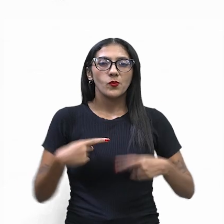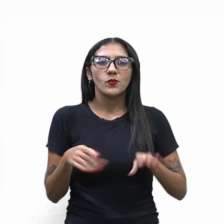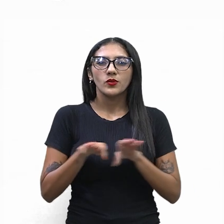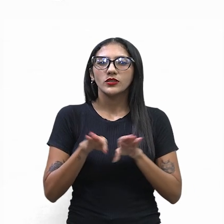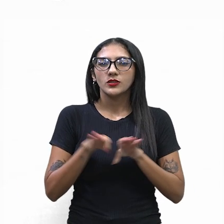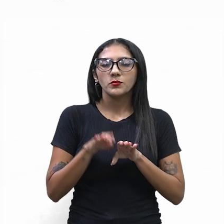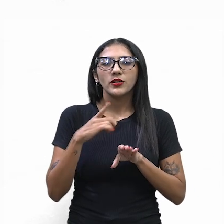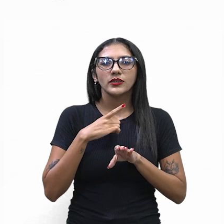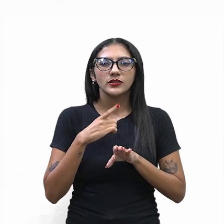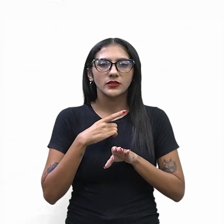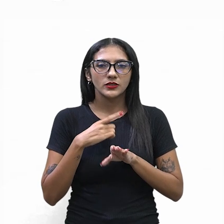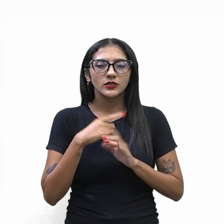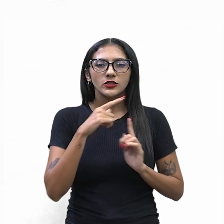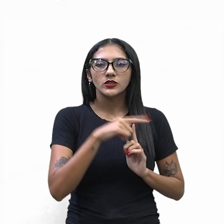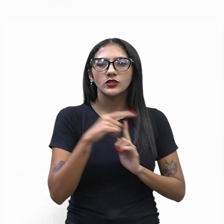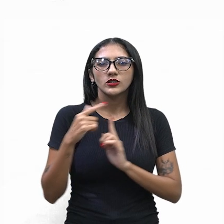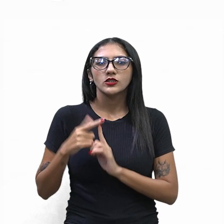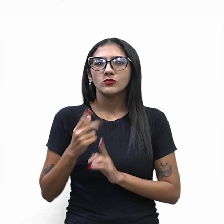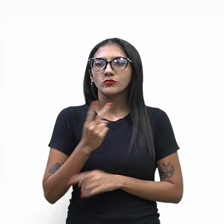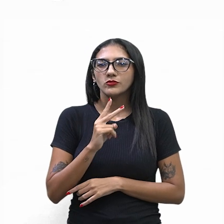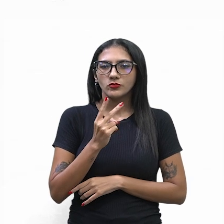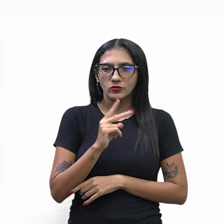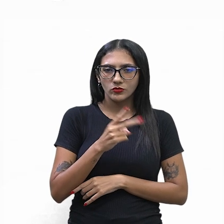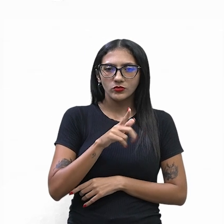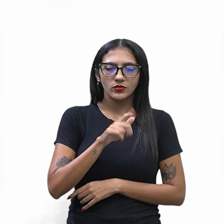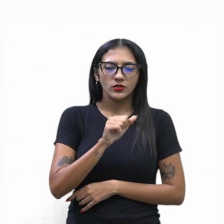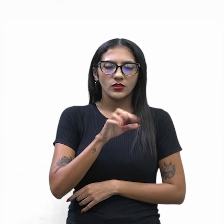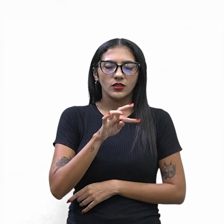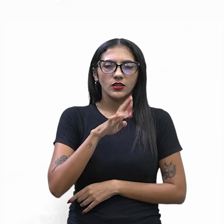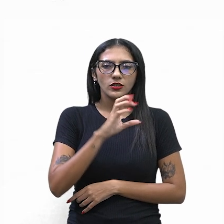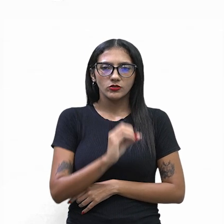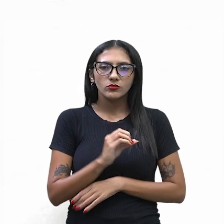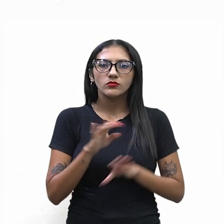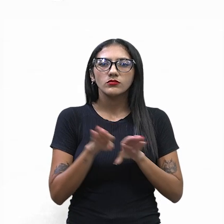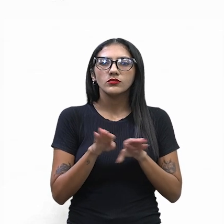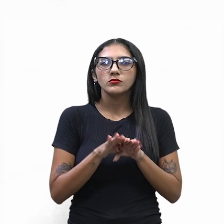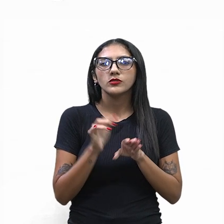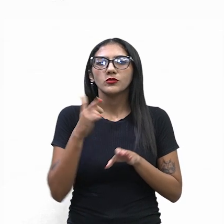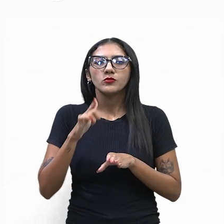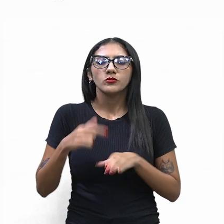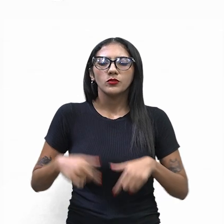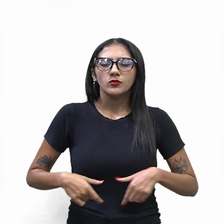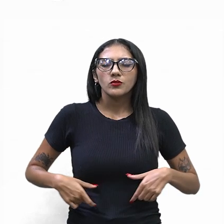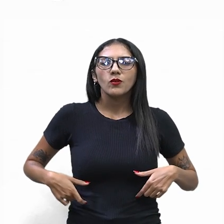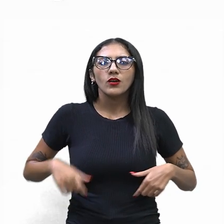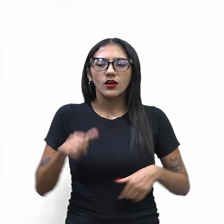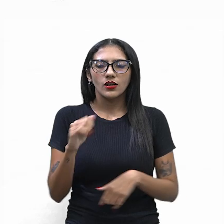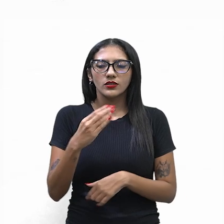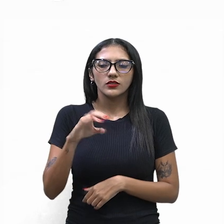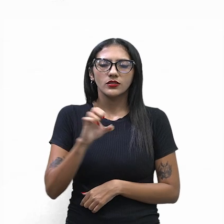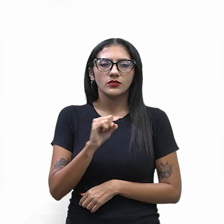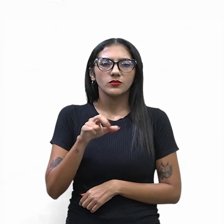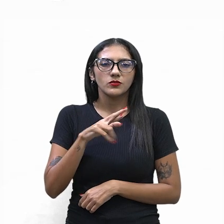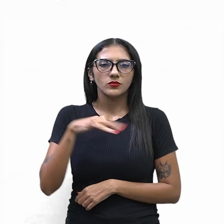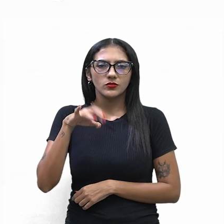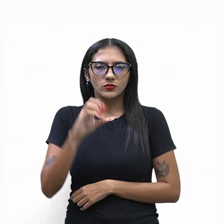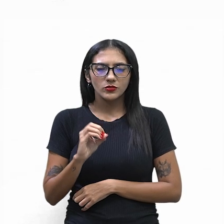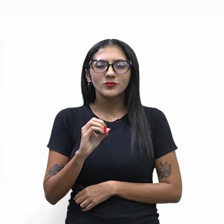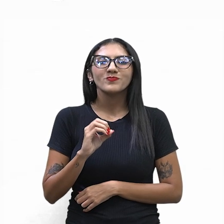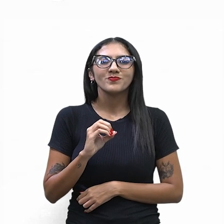dividido aí em trato gastrointestinal e órgãos acessórios. Ao longo do trato